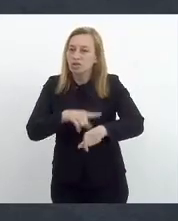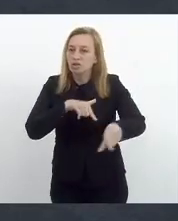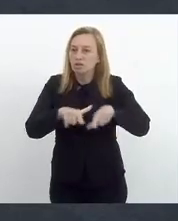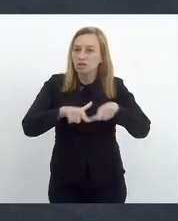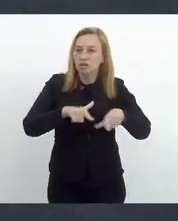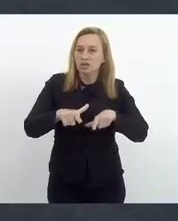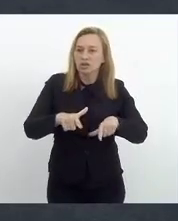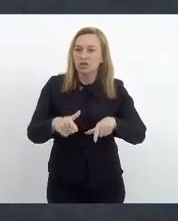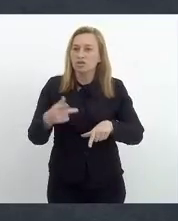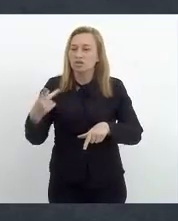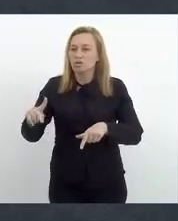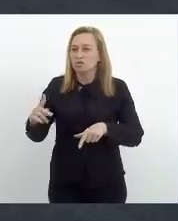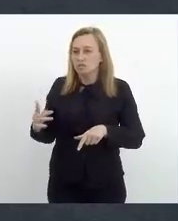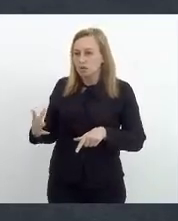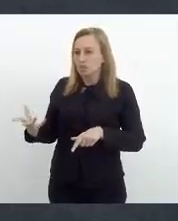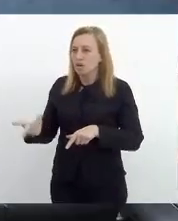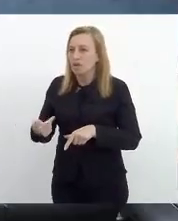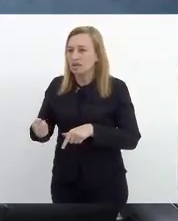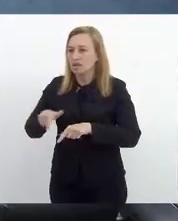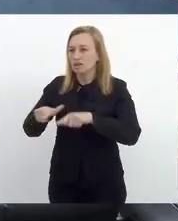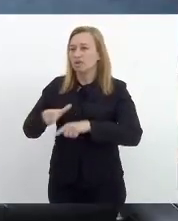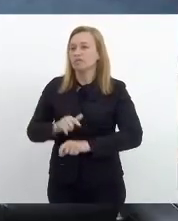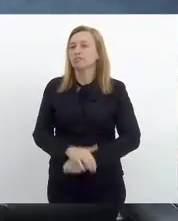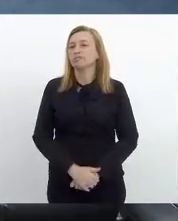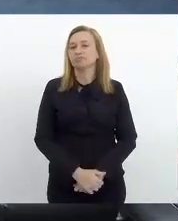e Com base no seu aperfeiçoamento